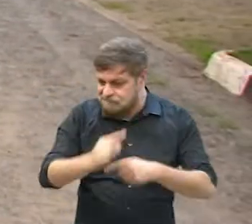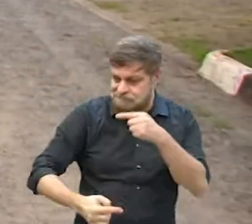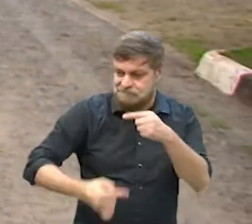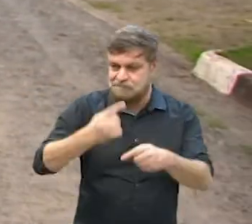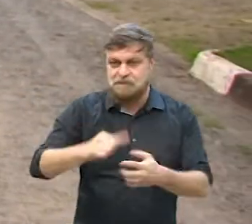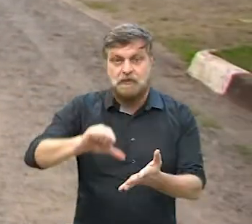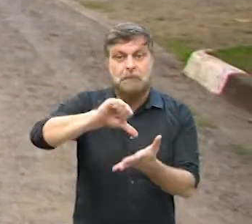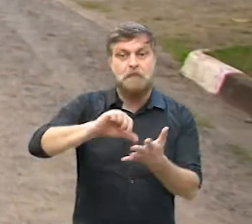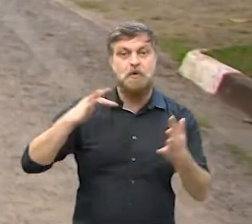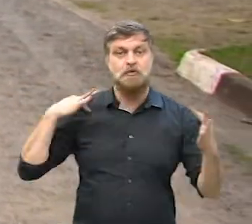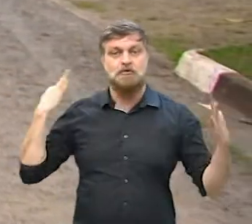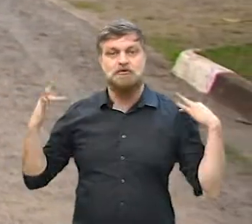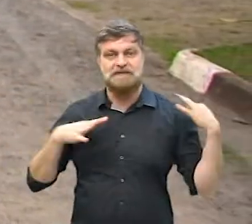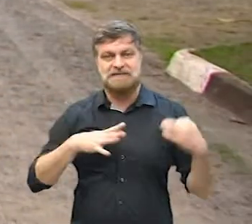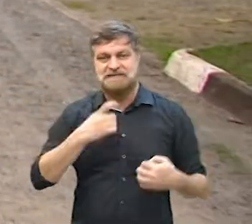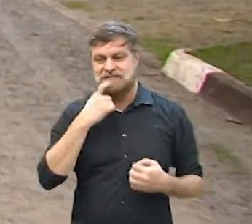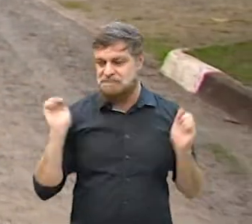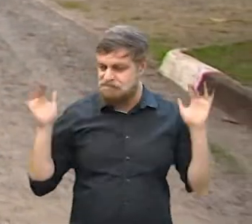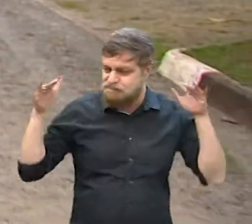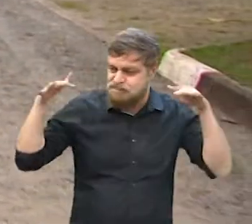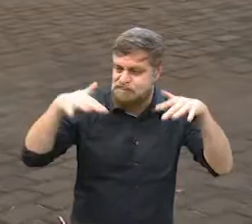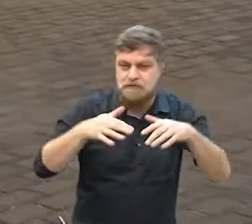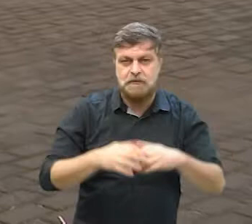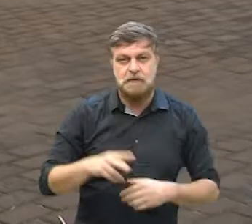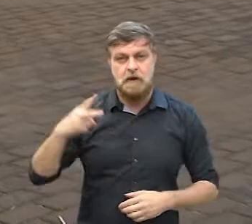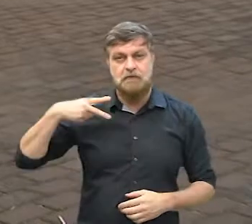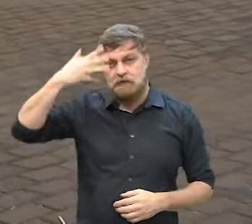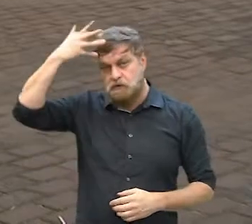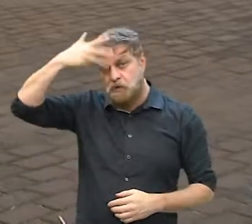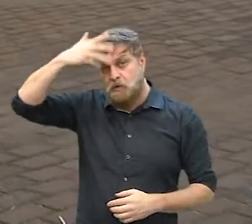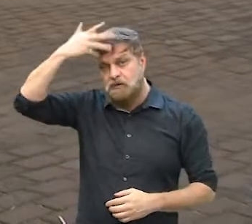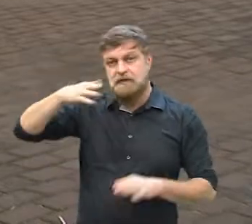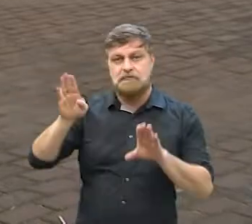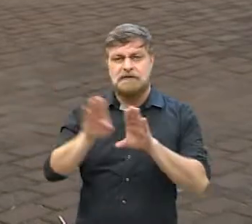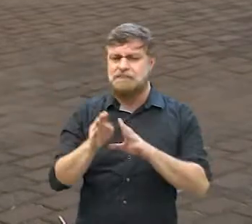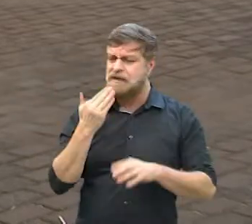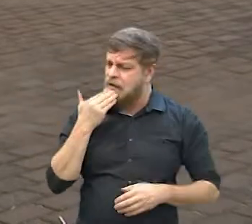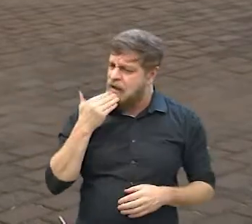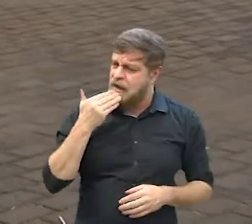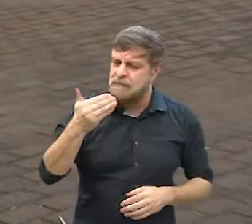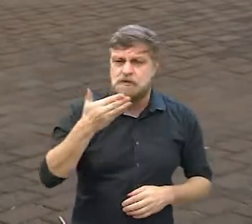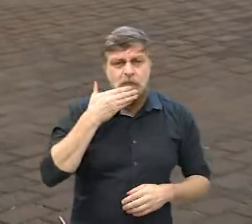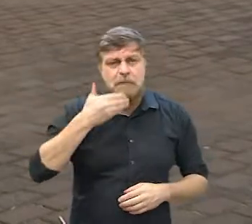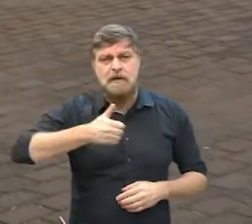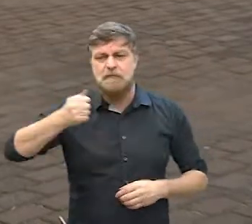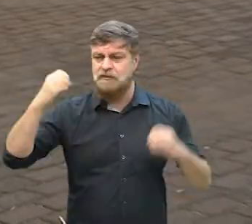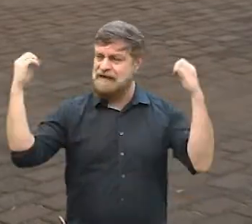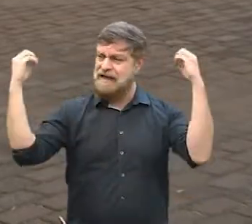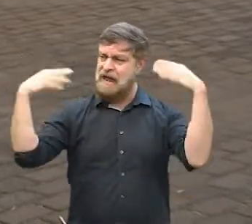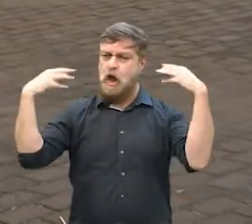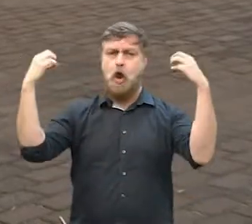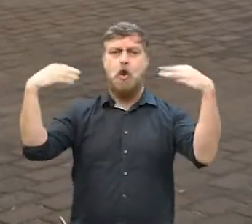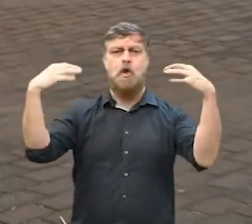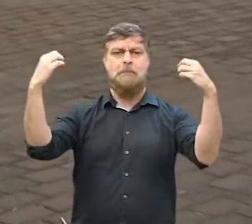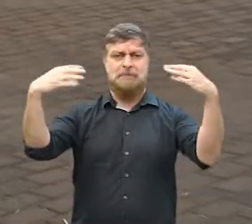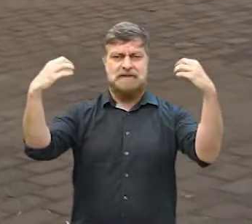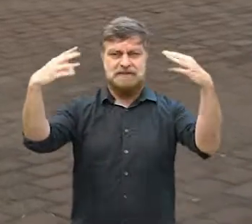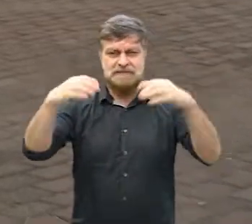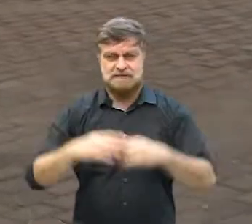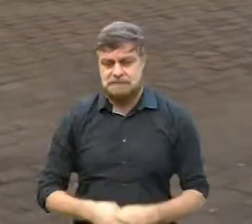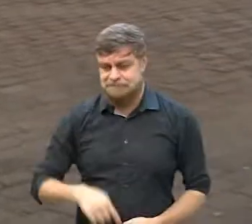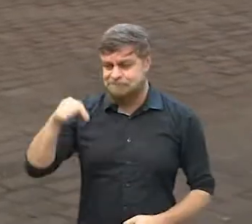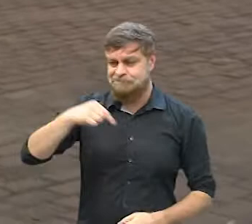e se transforme também não pô o disco da nossa cidade o vereador Rodrigo na forma de aqui também solicita melhorias na Iluminação